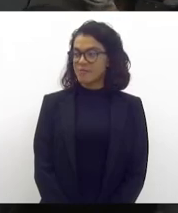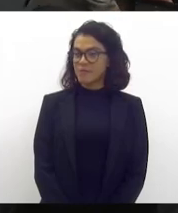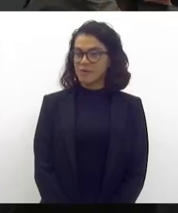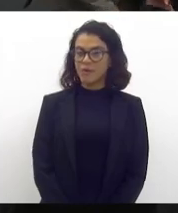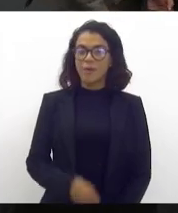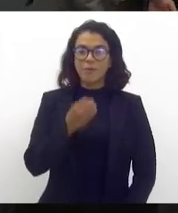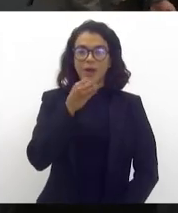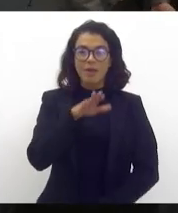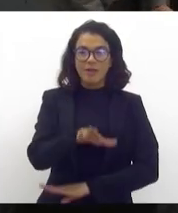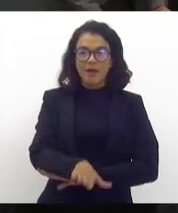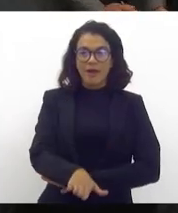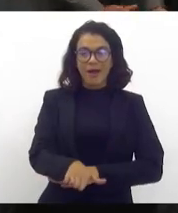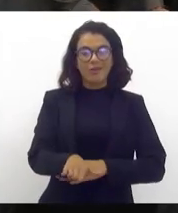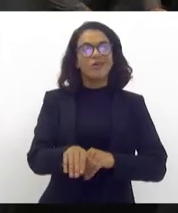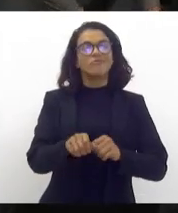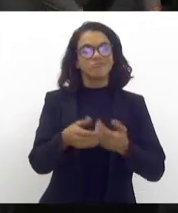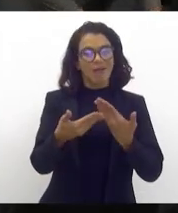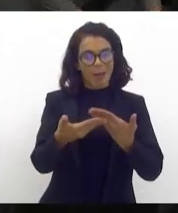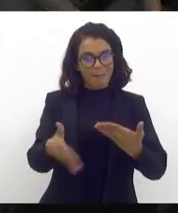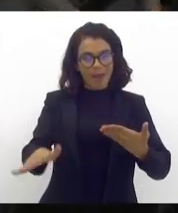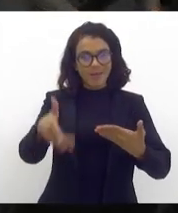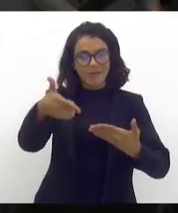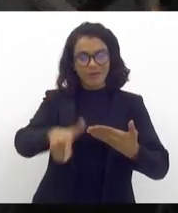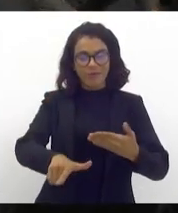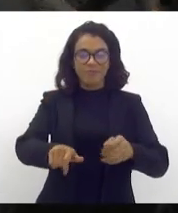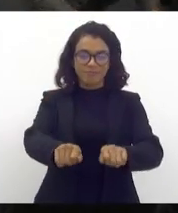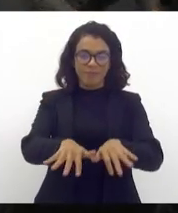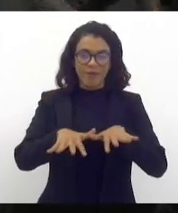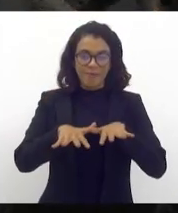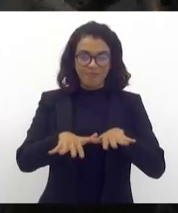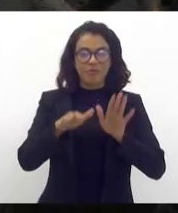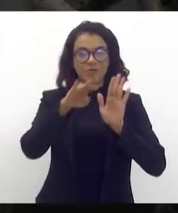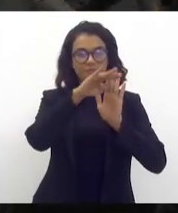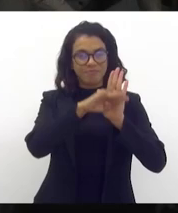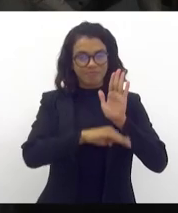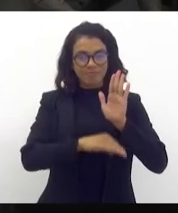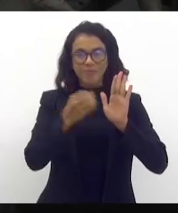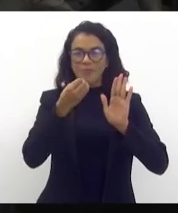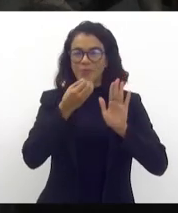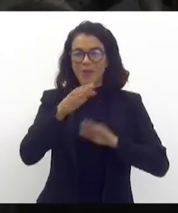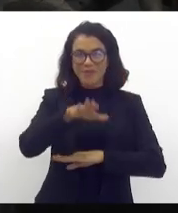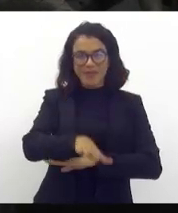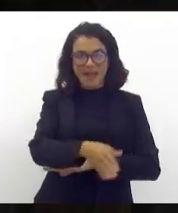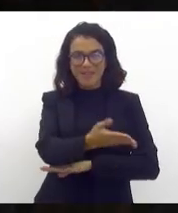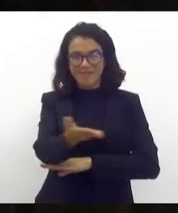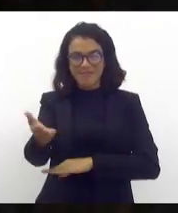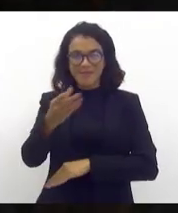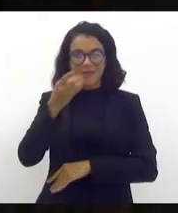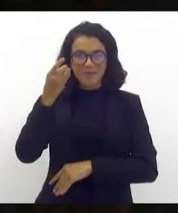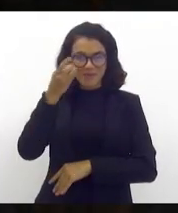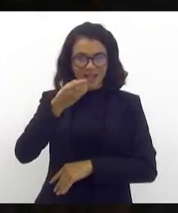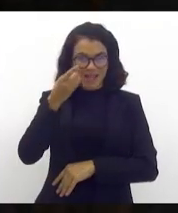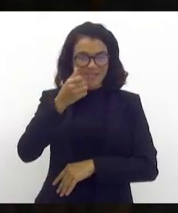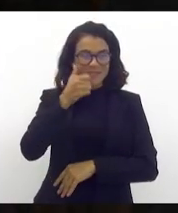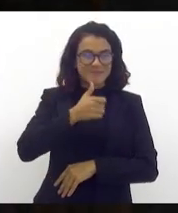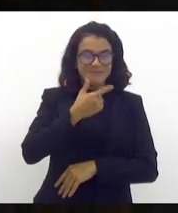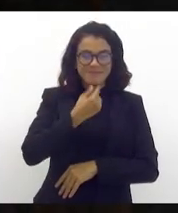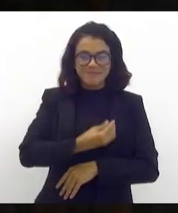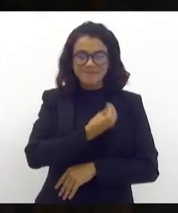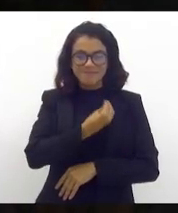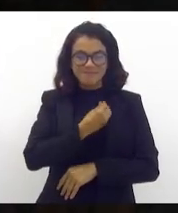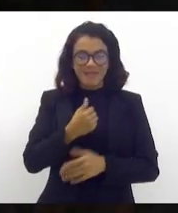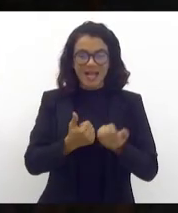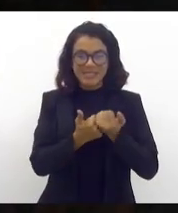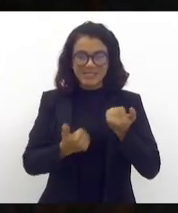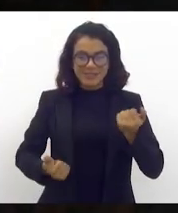Boa tarde, está reaberta a sessão, passa-se a ordem do dia. Boa tarde, senhoras e senhores deputados, público presente,